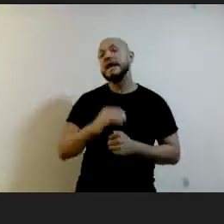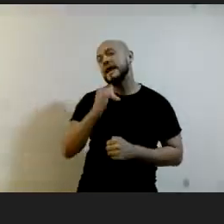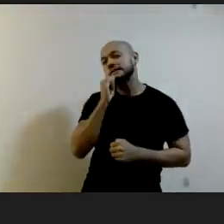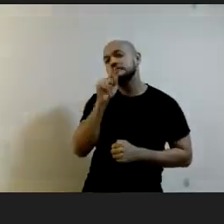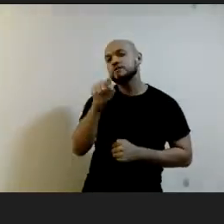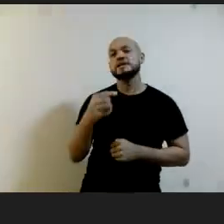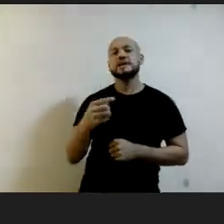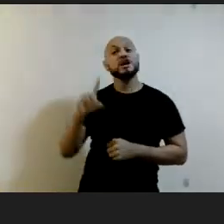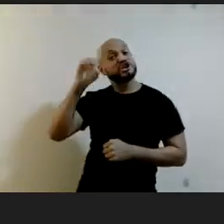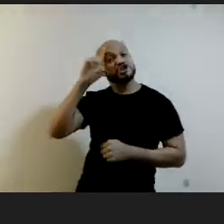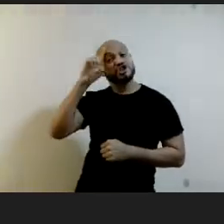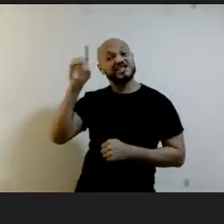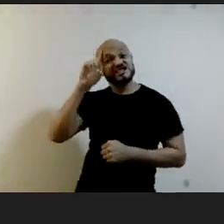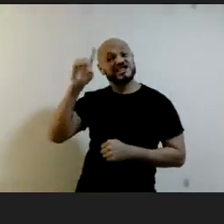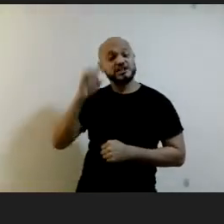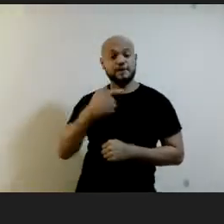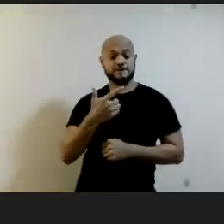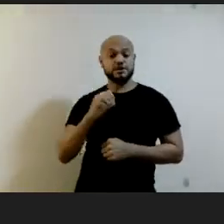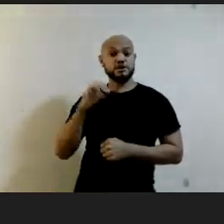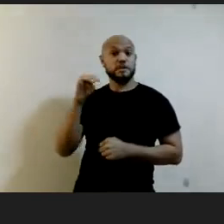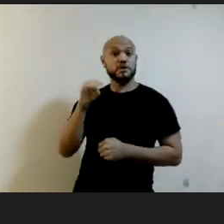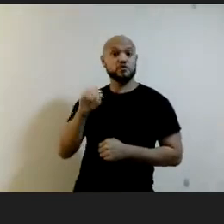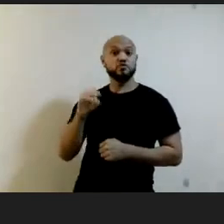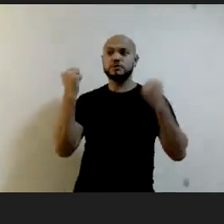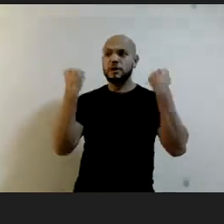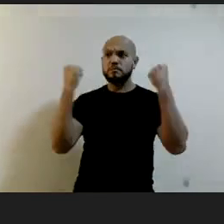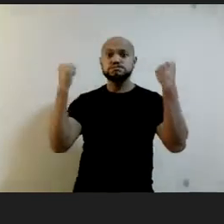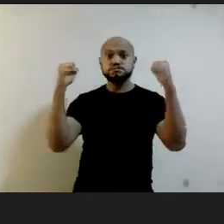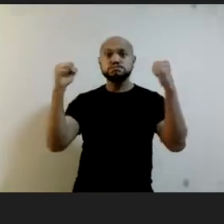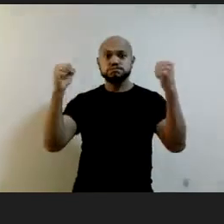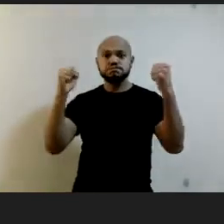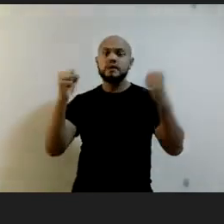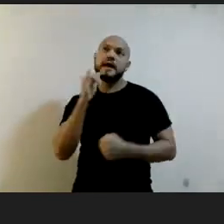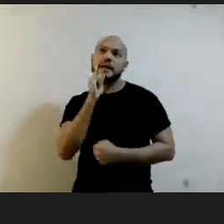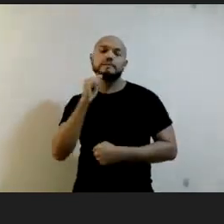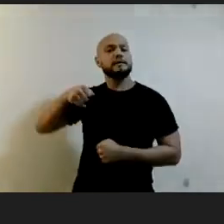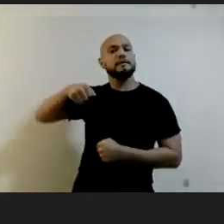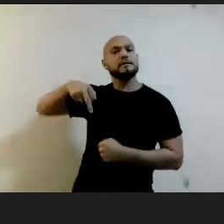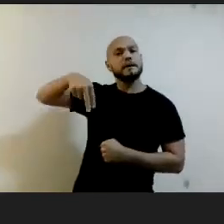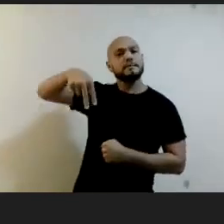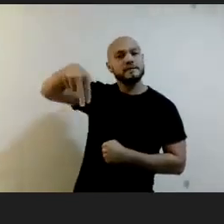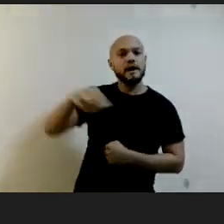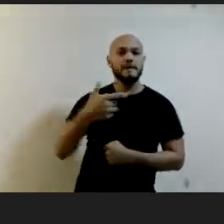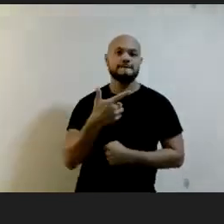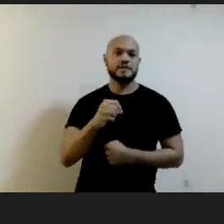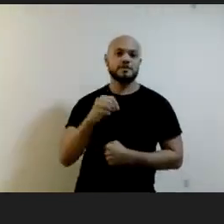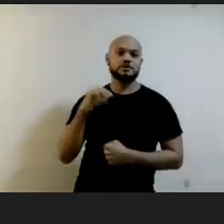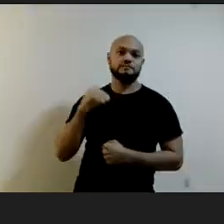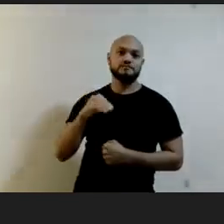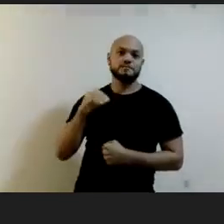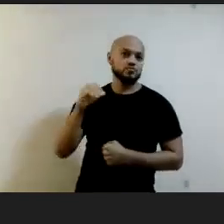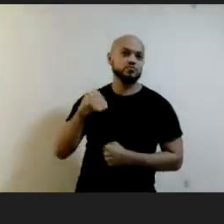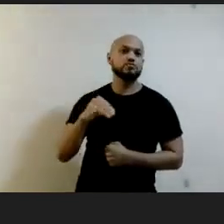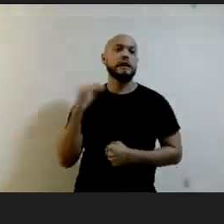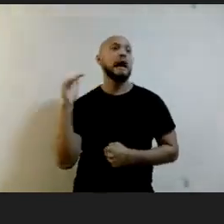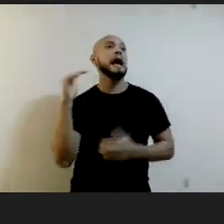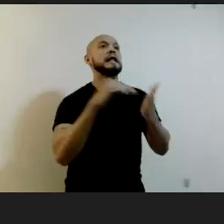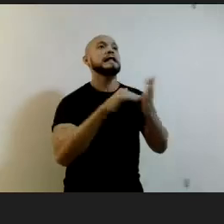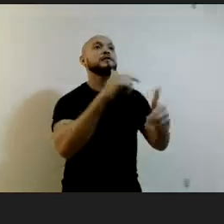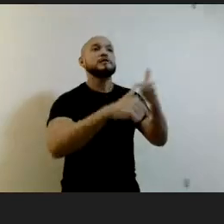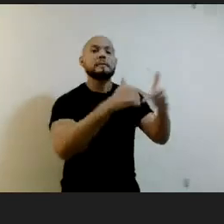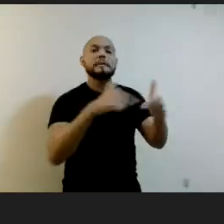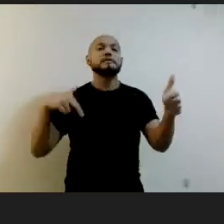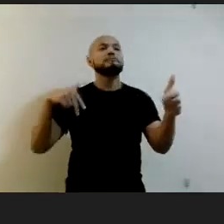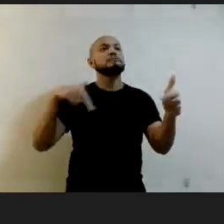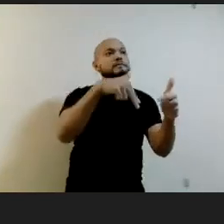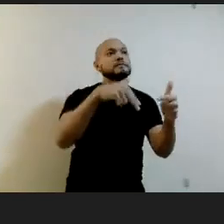dia, todos os dias da semana, caminhar 20 minutos até o seu trabalho, até seu estudo, né? 10